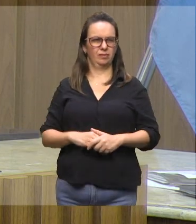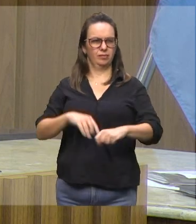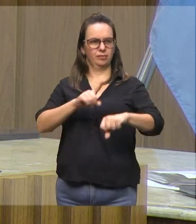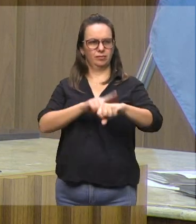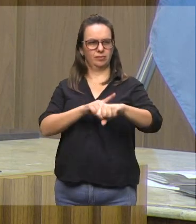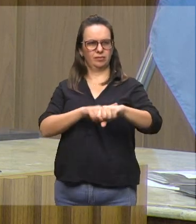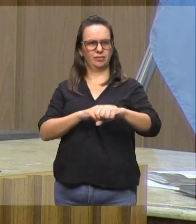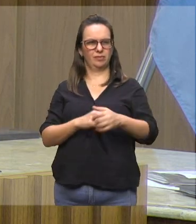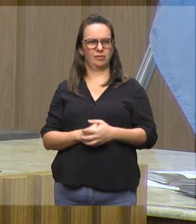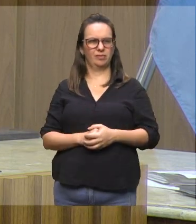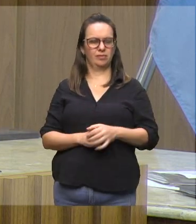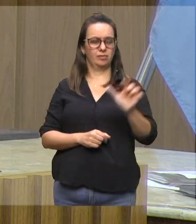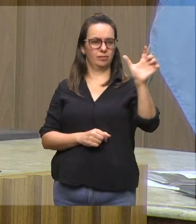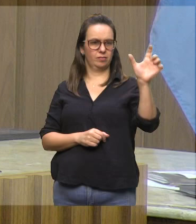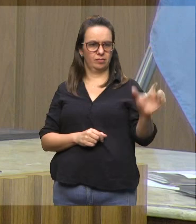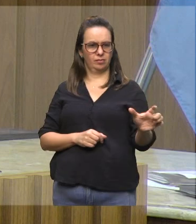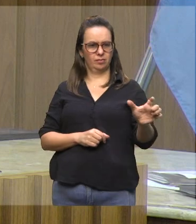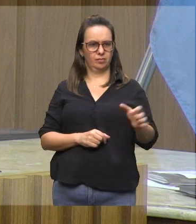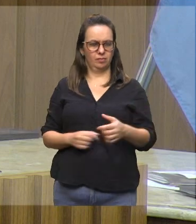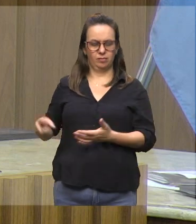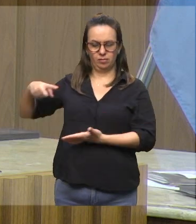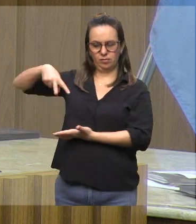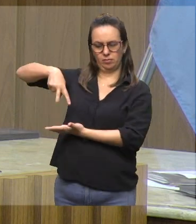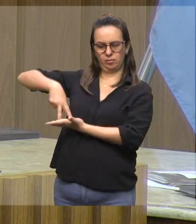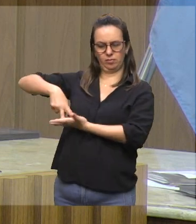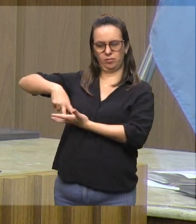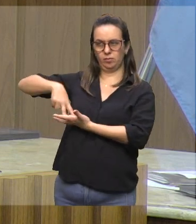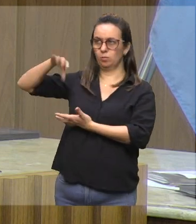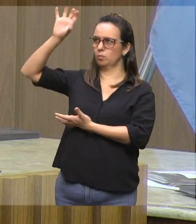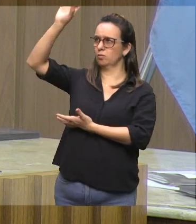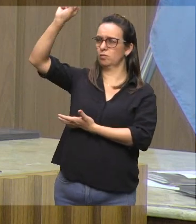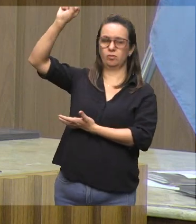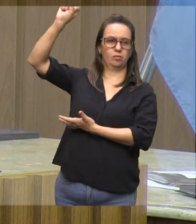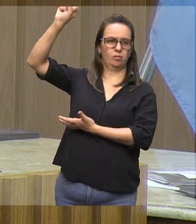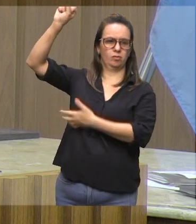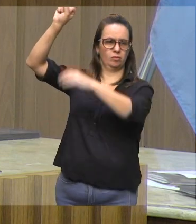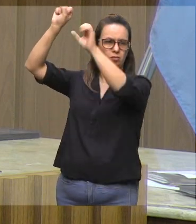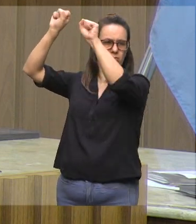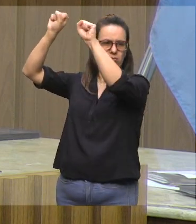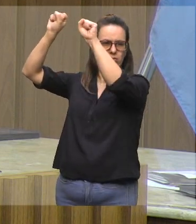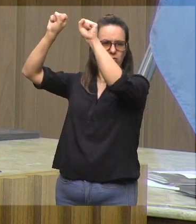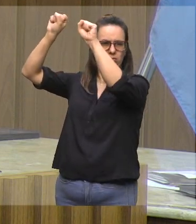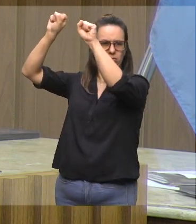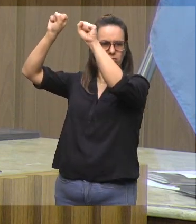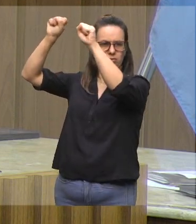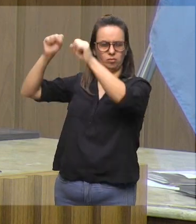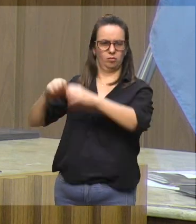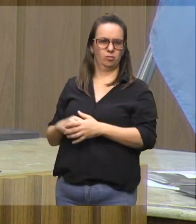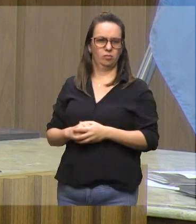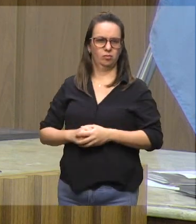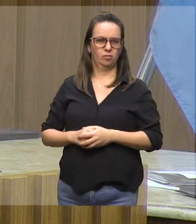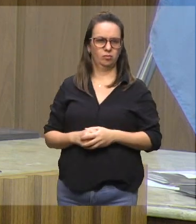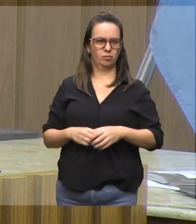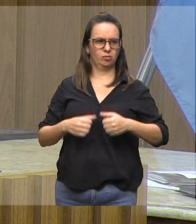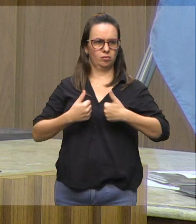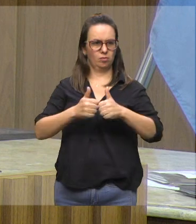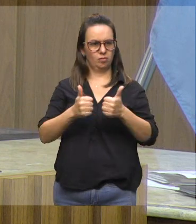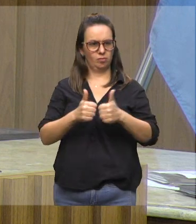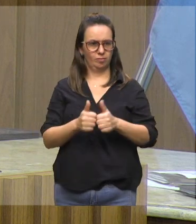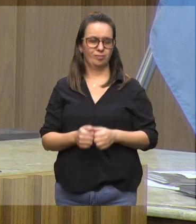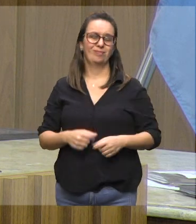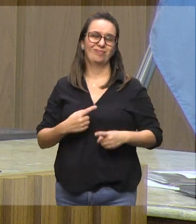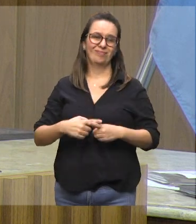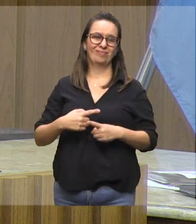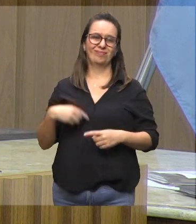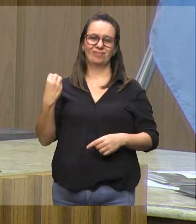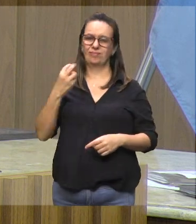de pessoas que podem andar em pé no ônibus intermunicipal. Mas o que se vê na prática é que você está